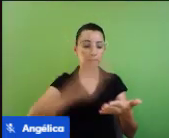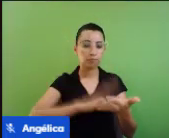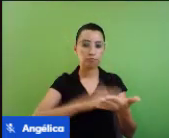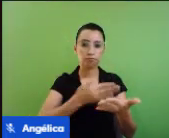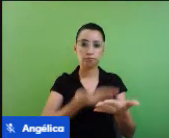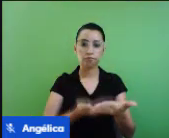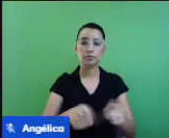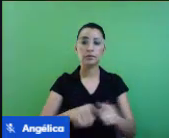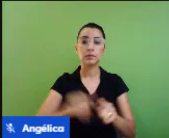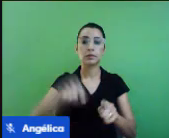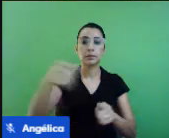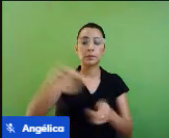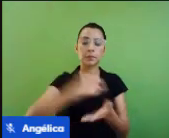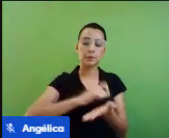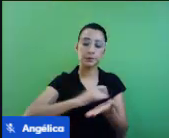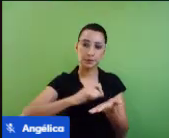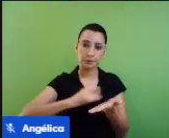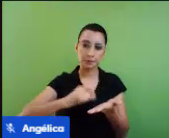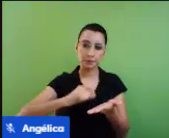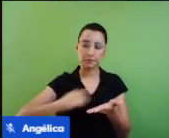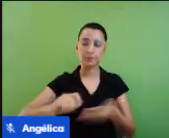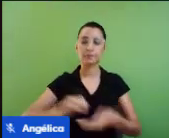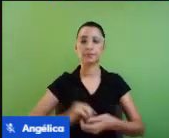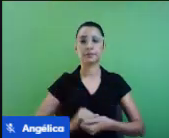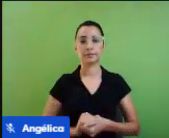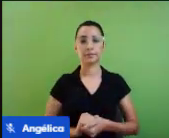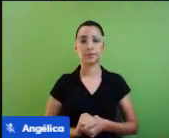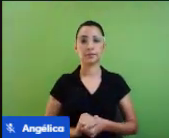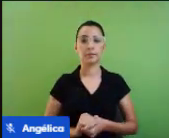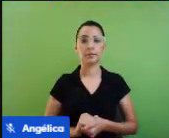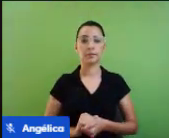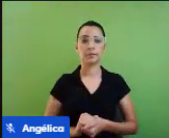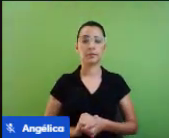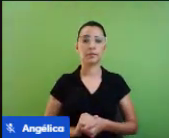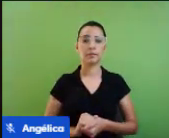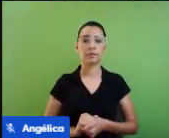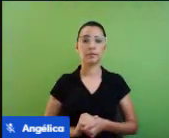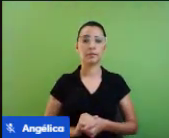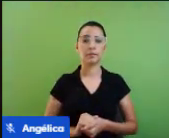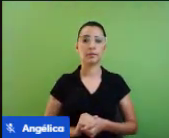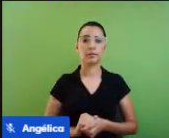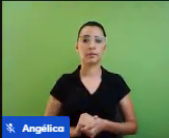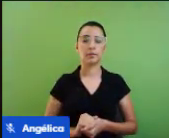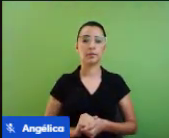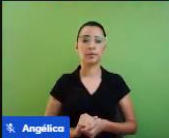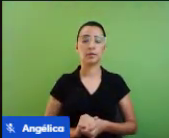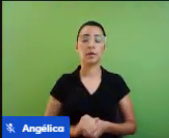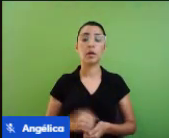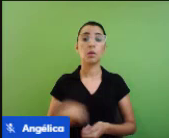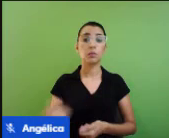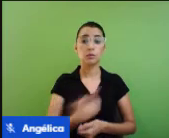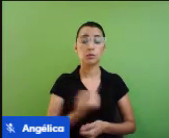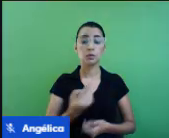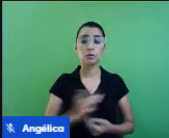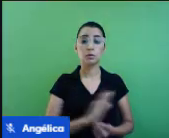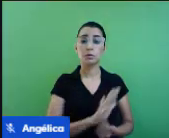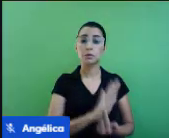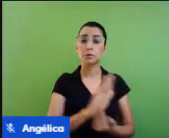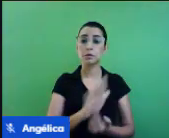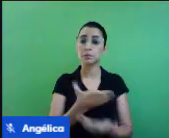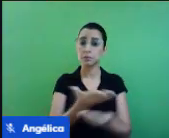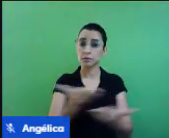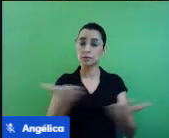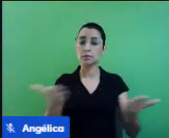escrita. Então, na verdade, quando a gente traz aqui para vocês essas situações, quando a